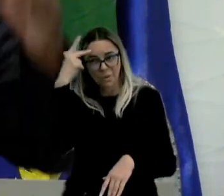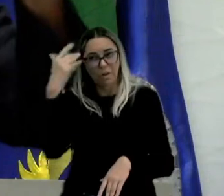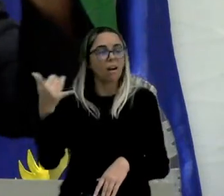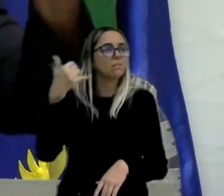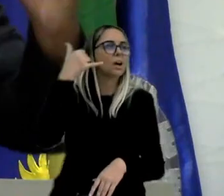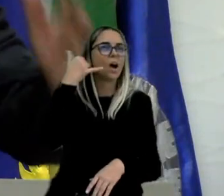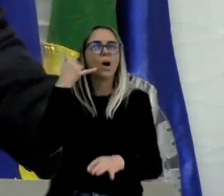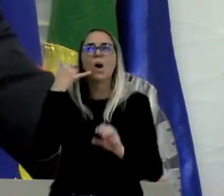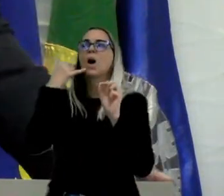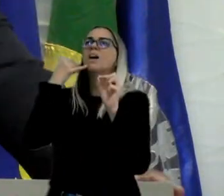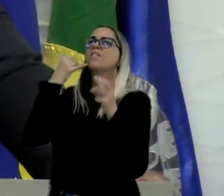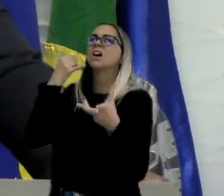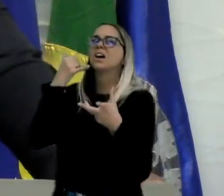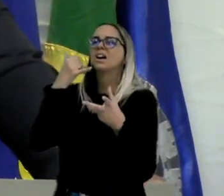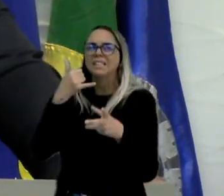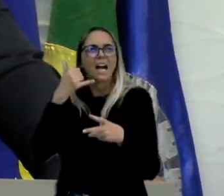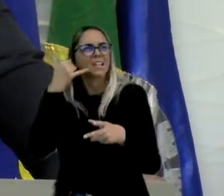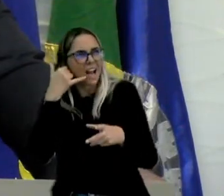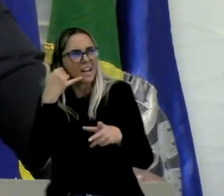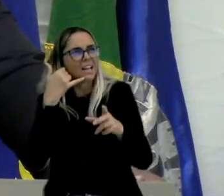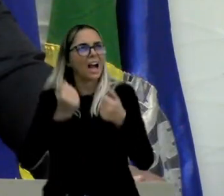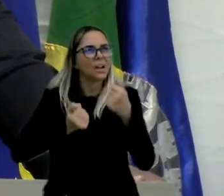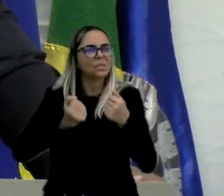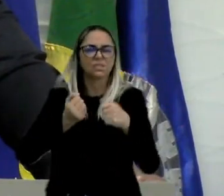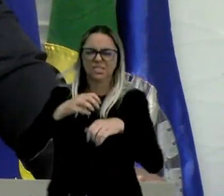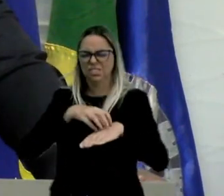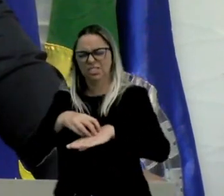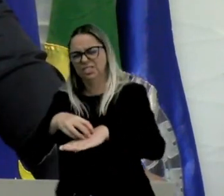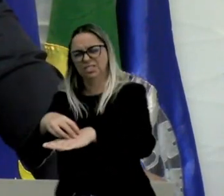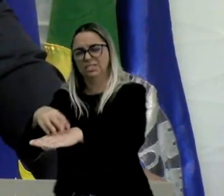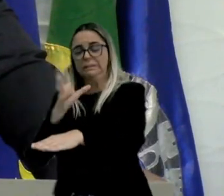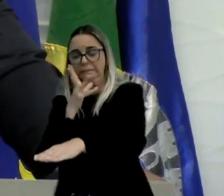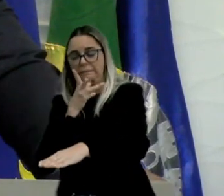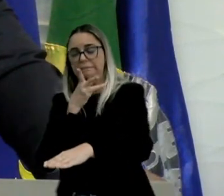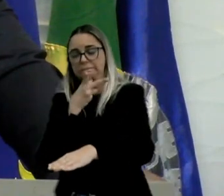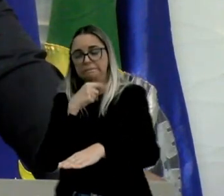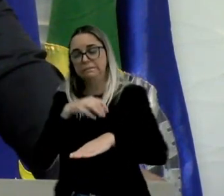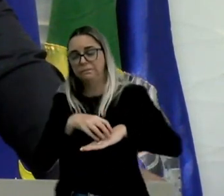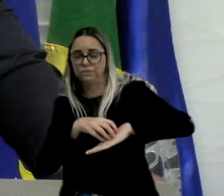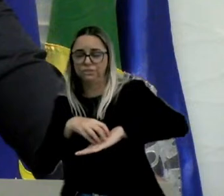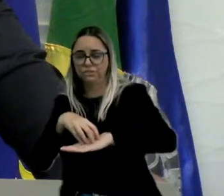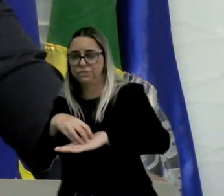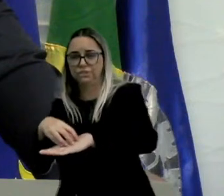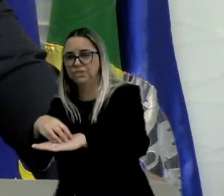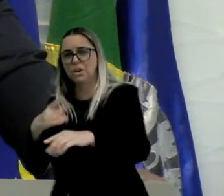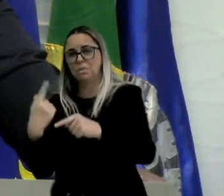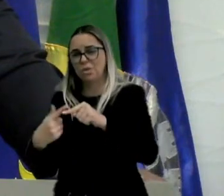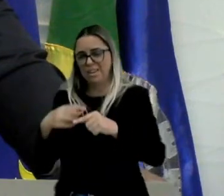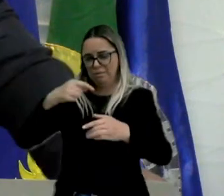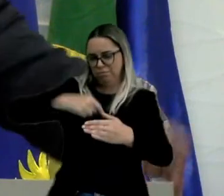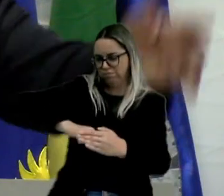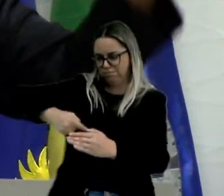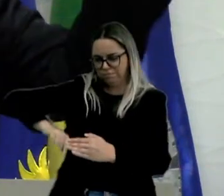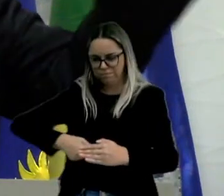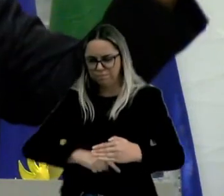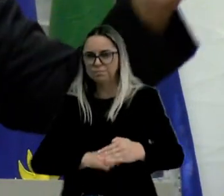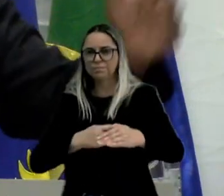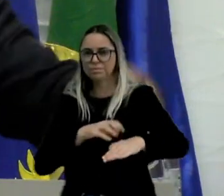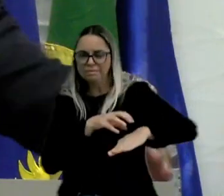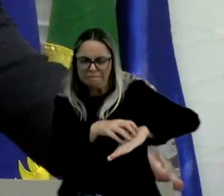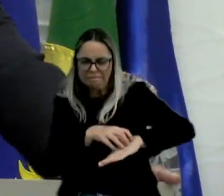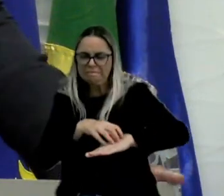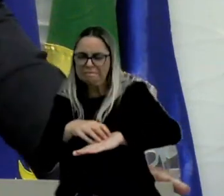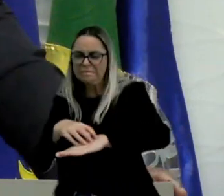carro ir buscar as pessoas o carro se arrastando pela buraqueira para conduzir até